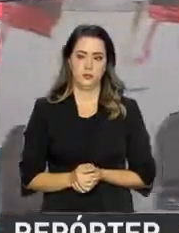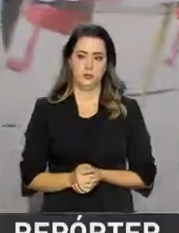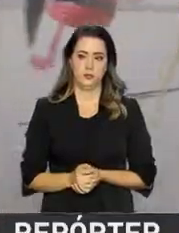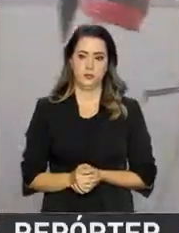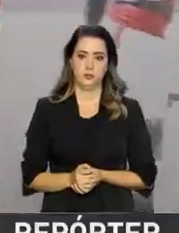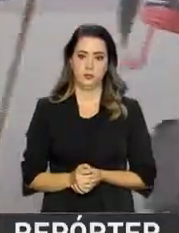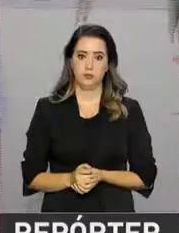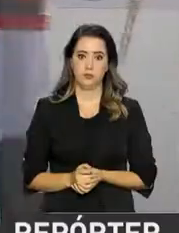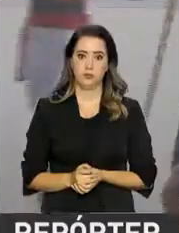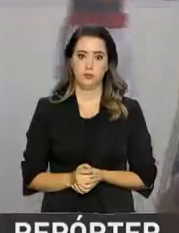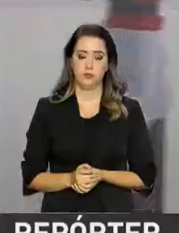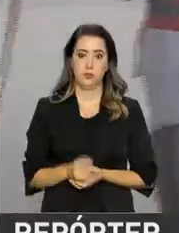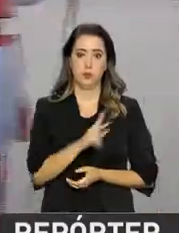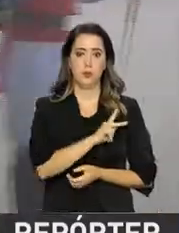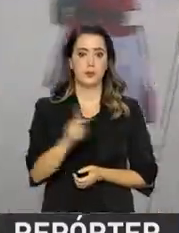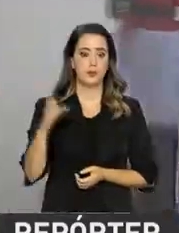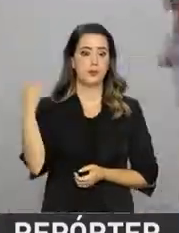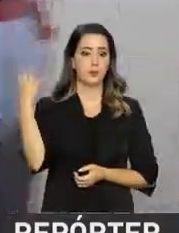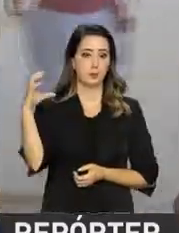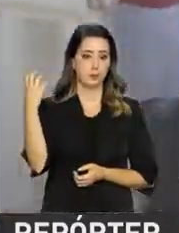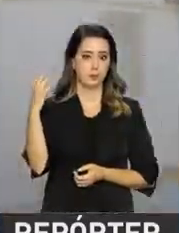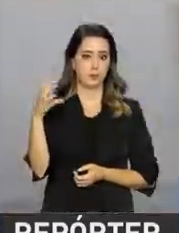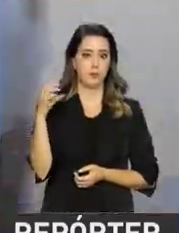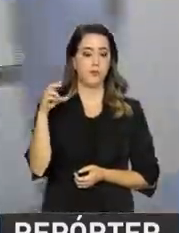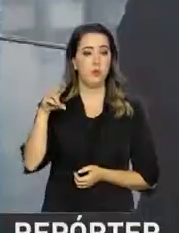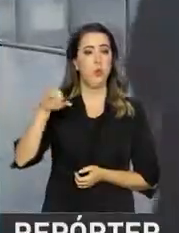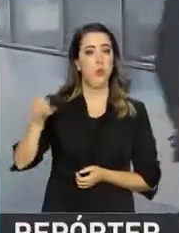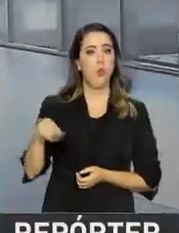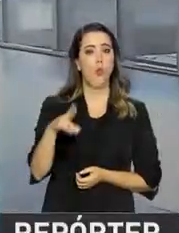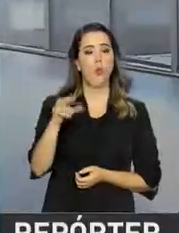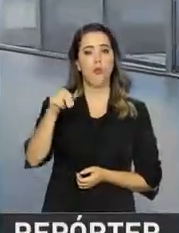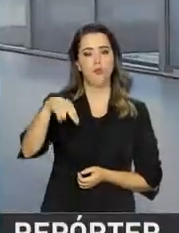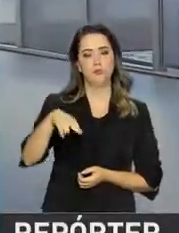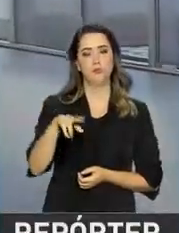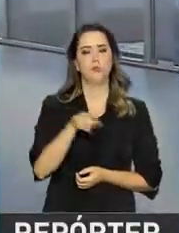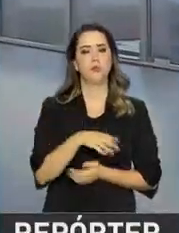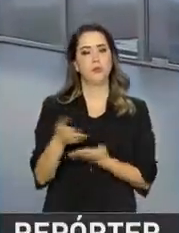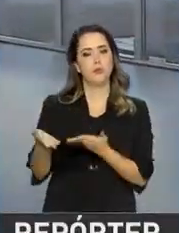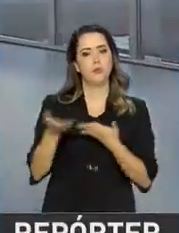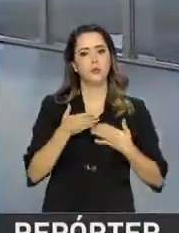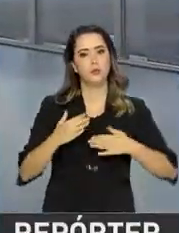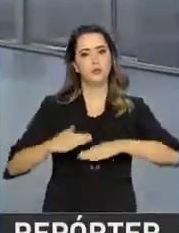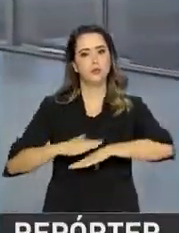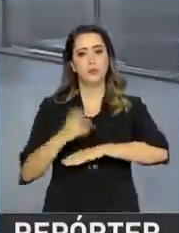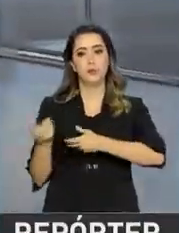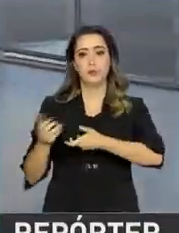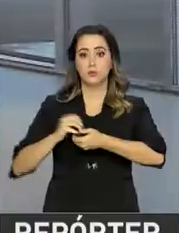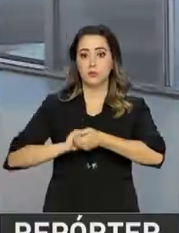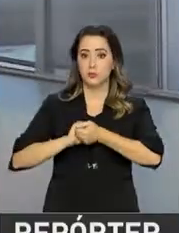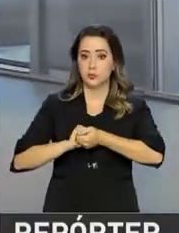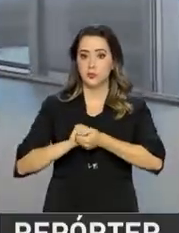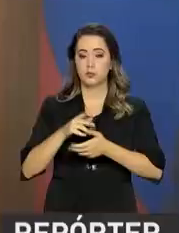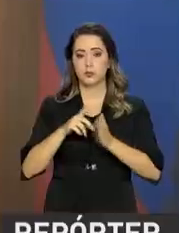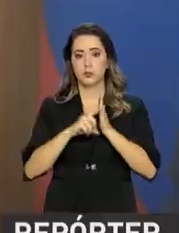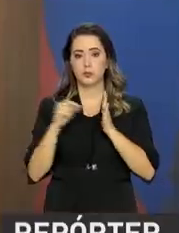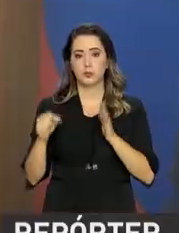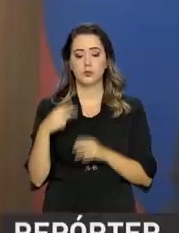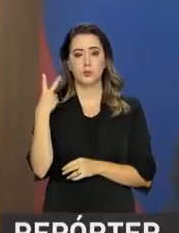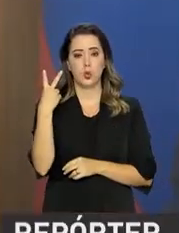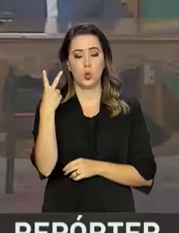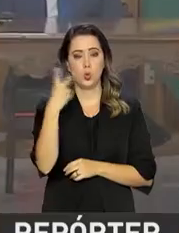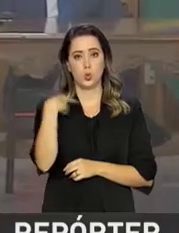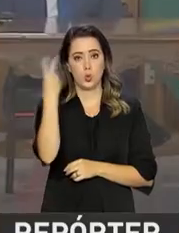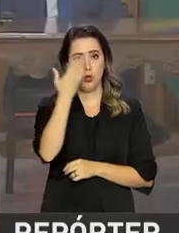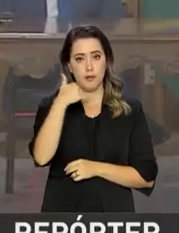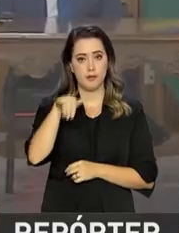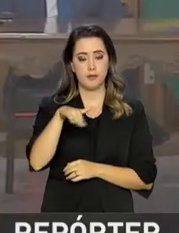o presidente colombiano juan manuel santos foi recebido pelo presidente michel temer no palácio do planalto durante cerca de duas horas e